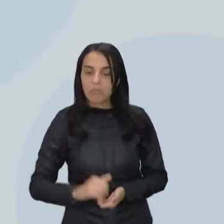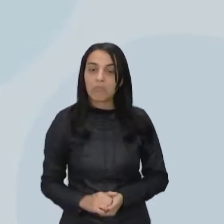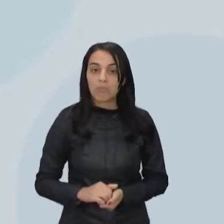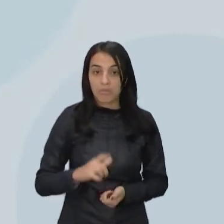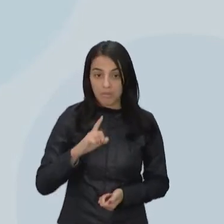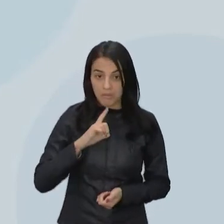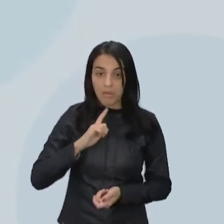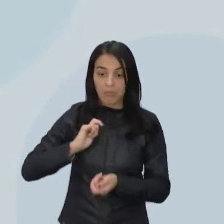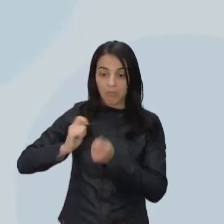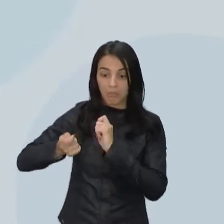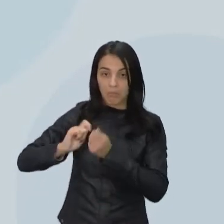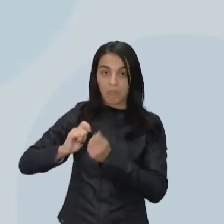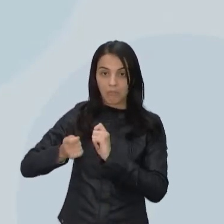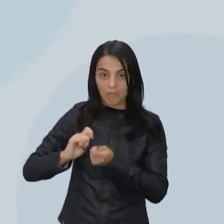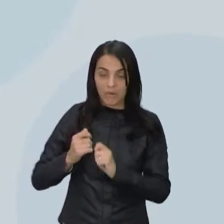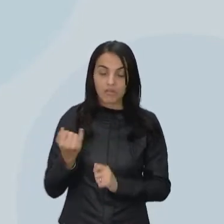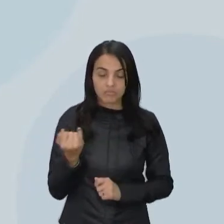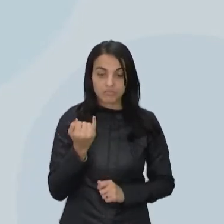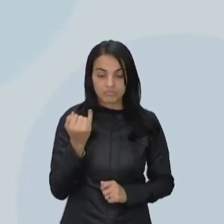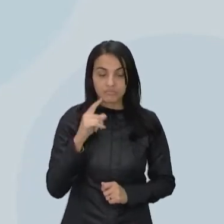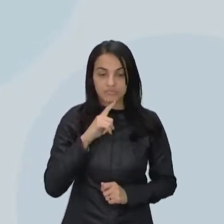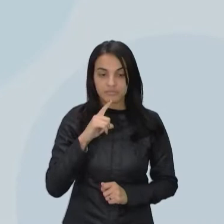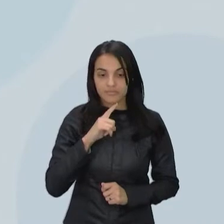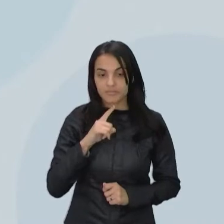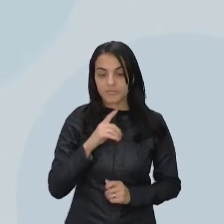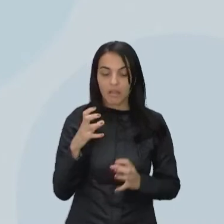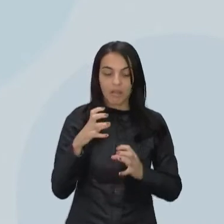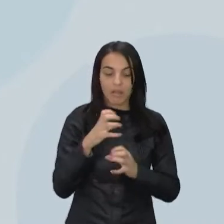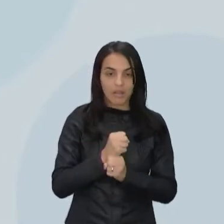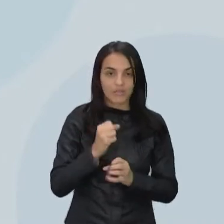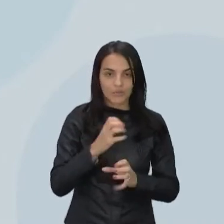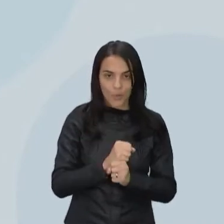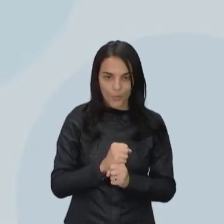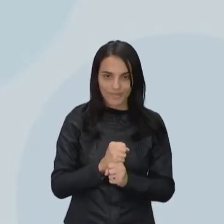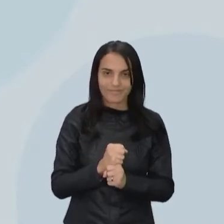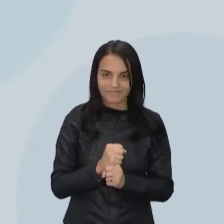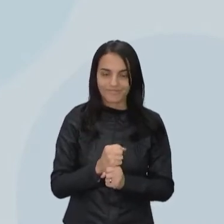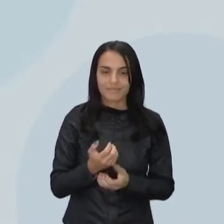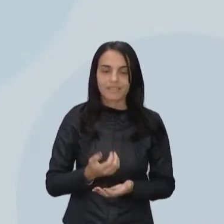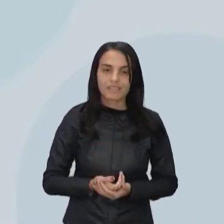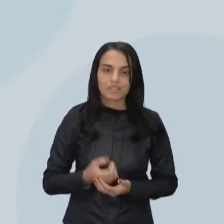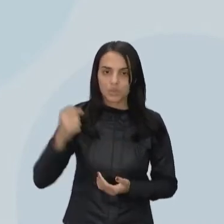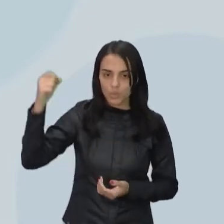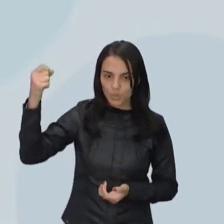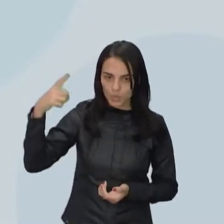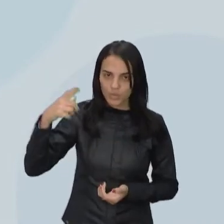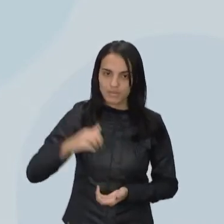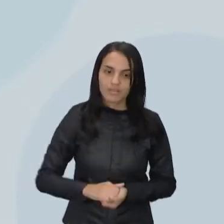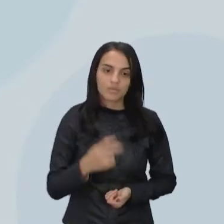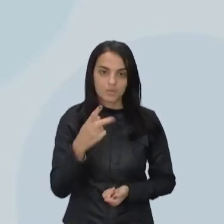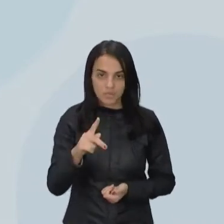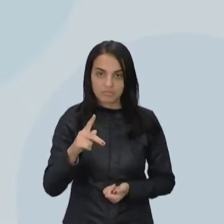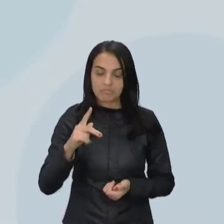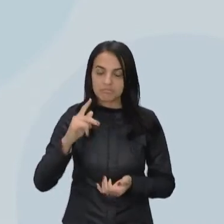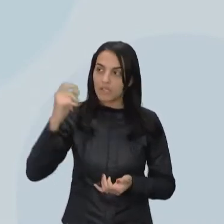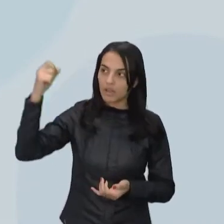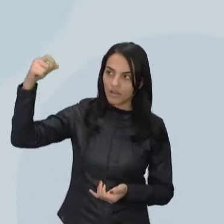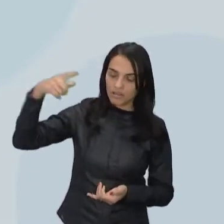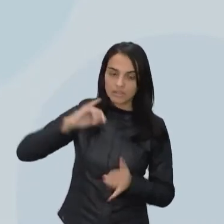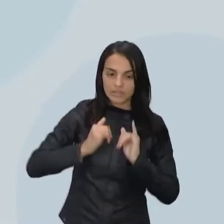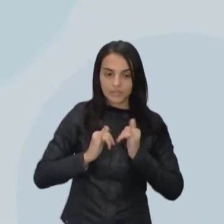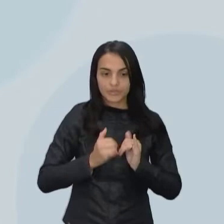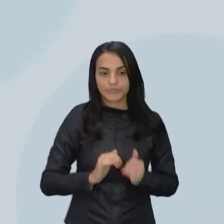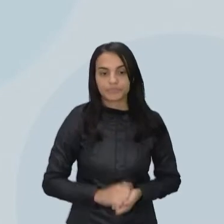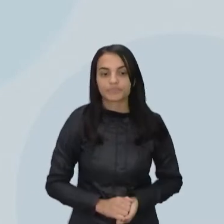economia considerável na nossa conta de luz, na sua eficiência energética, não é verdade?